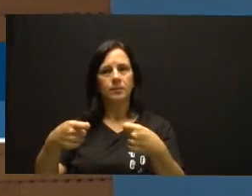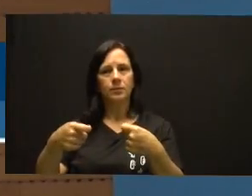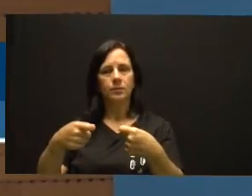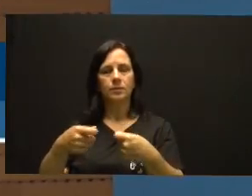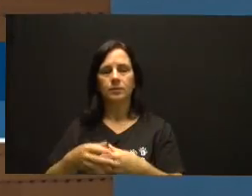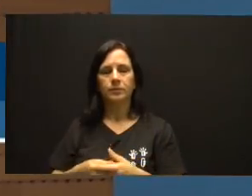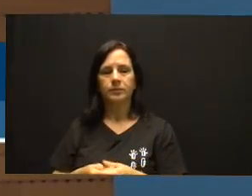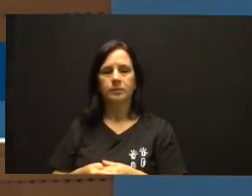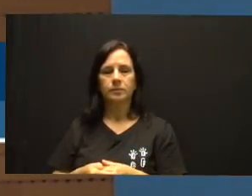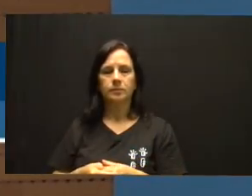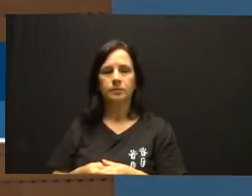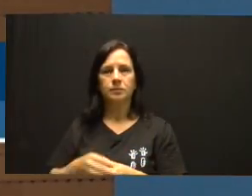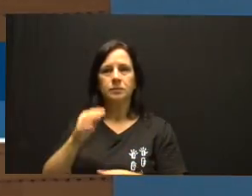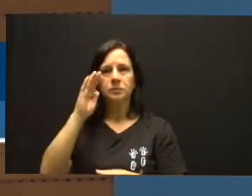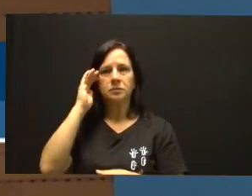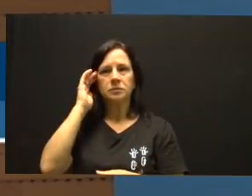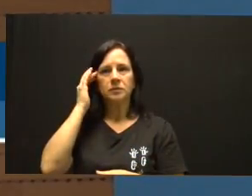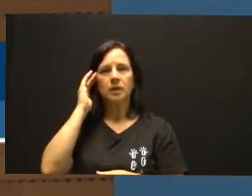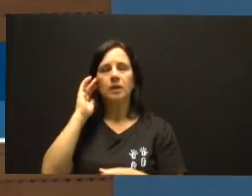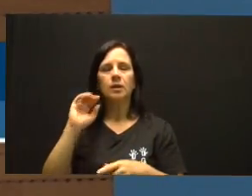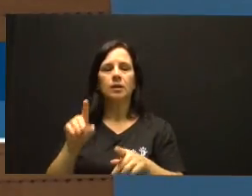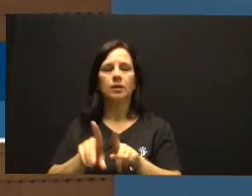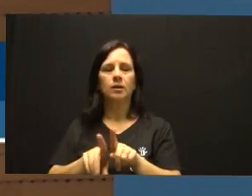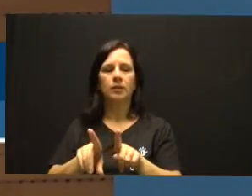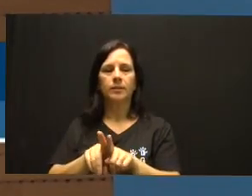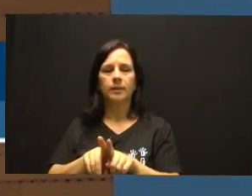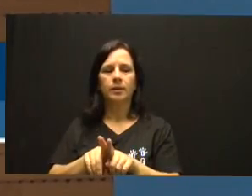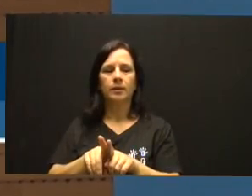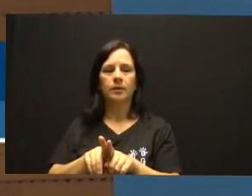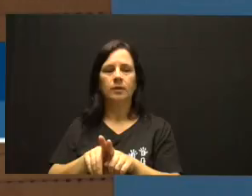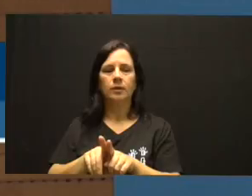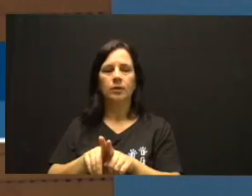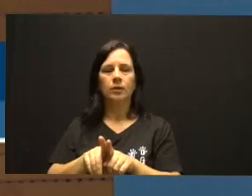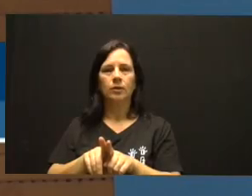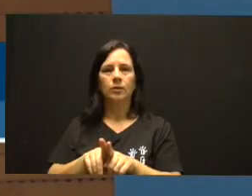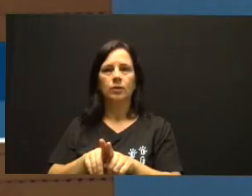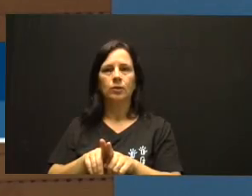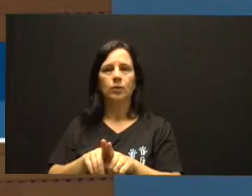momento e entendendo também que nós estamos